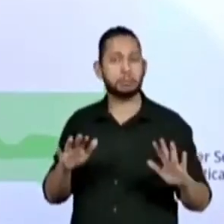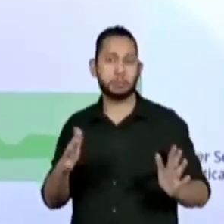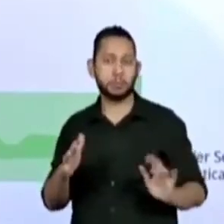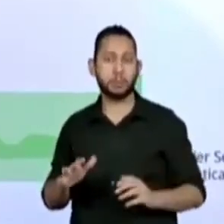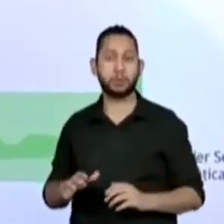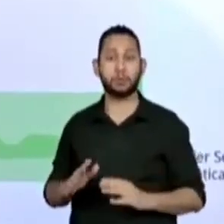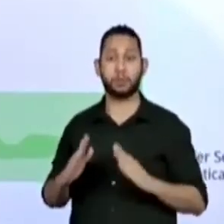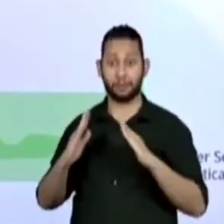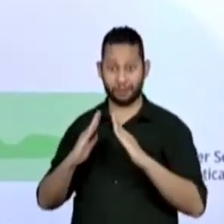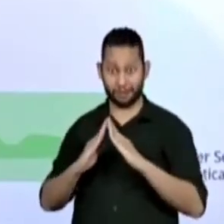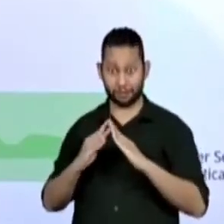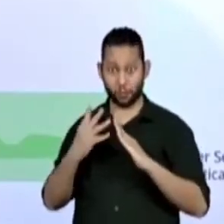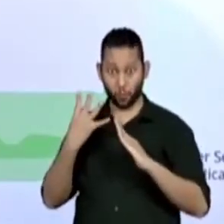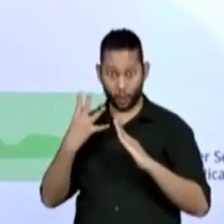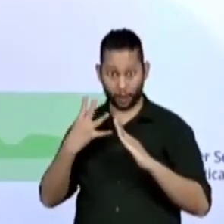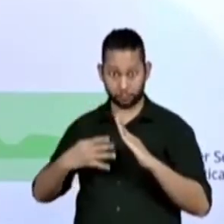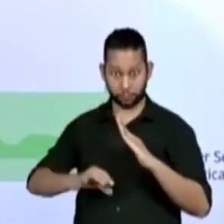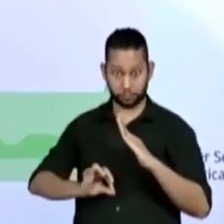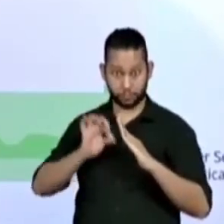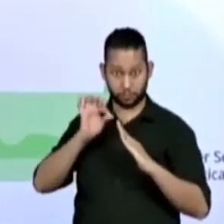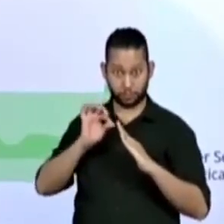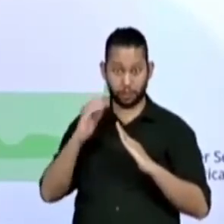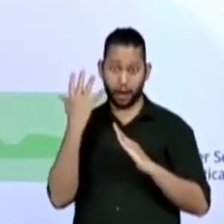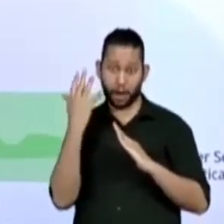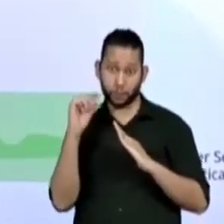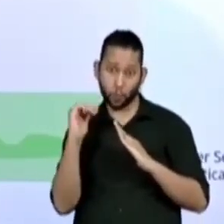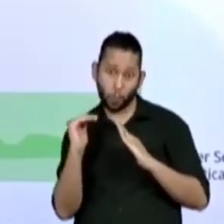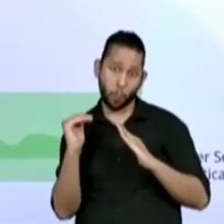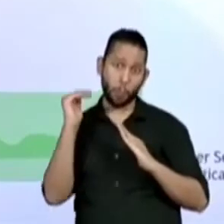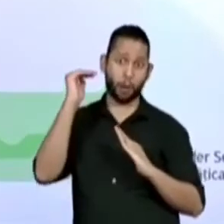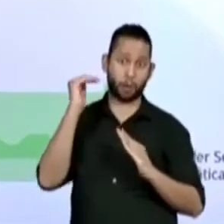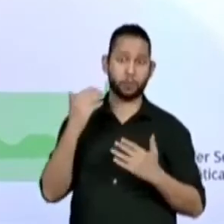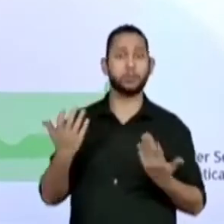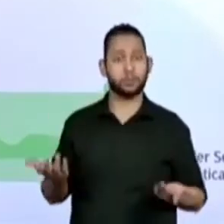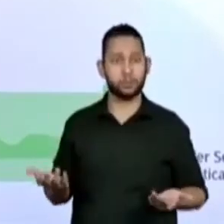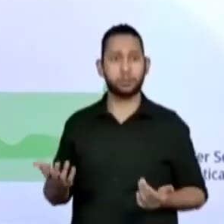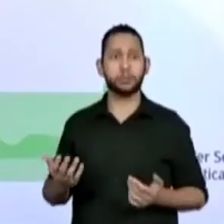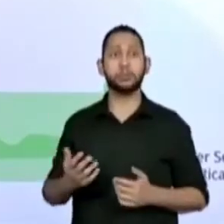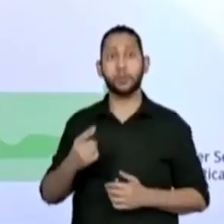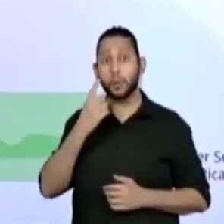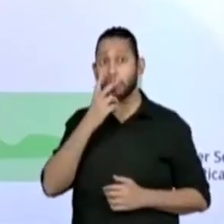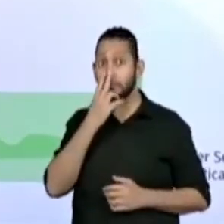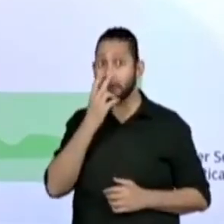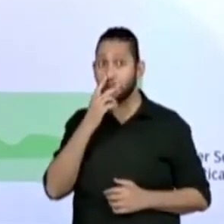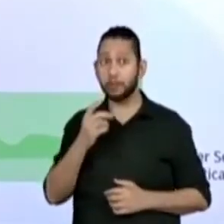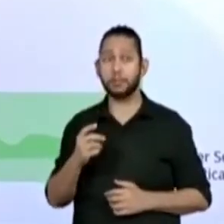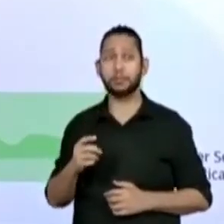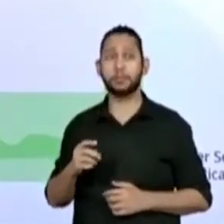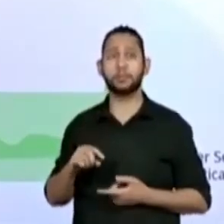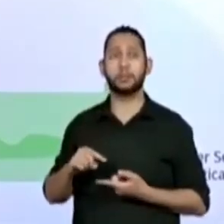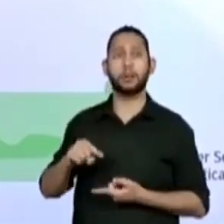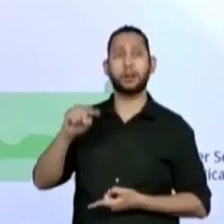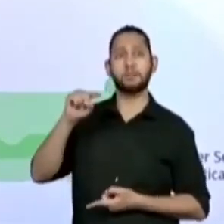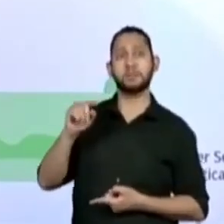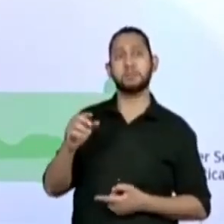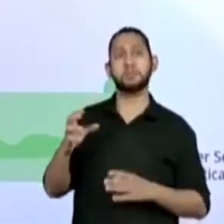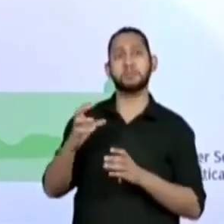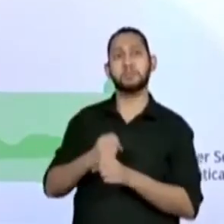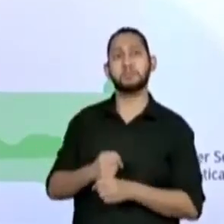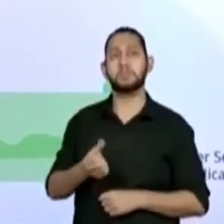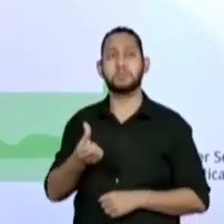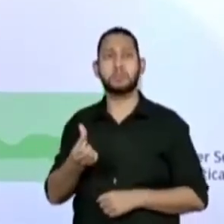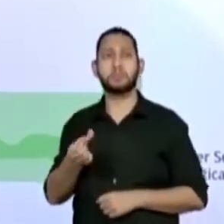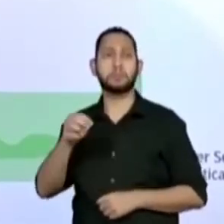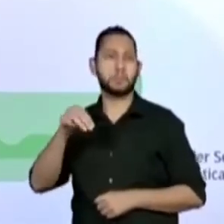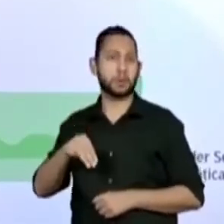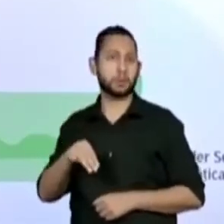um pouquinho. Então eu colocaria aí que a nossa árvore tem em torno de uns 6